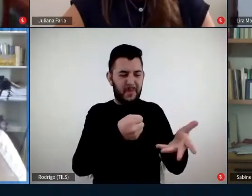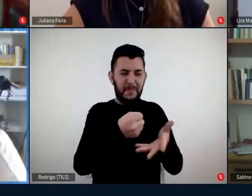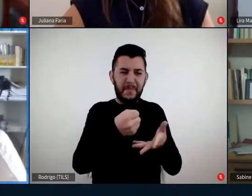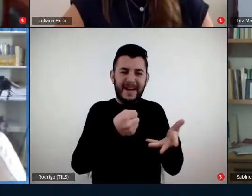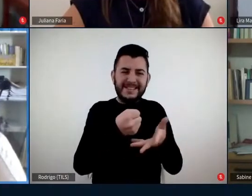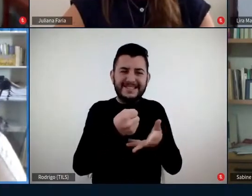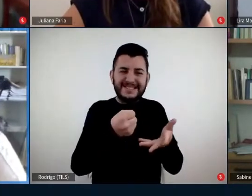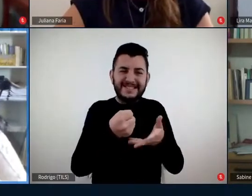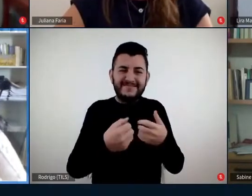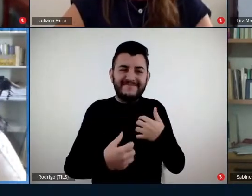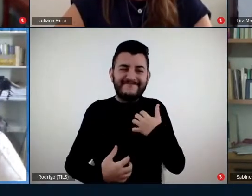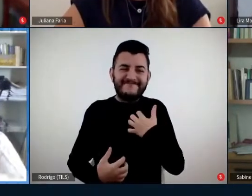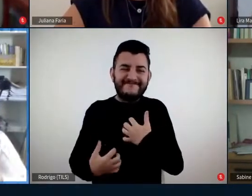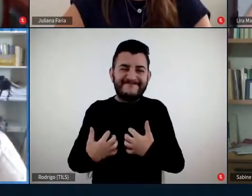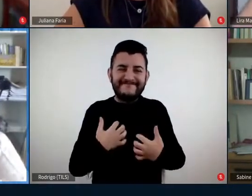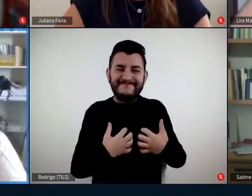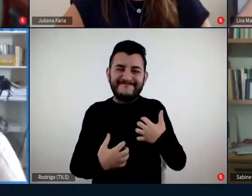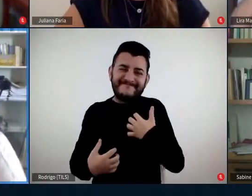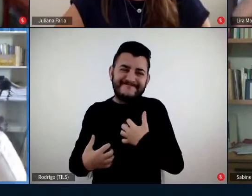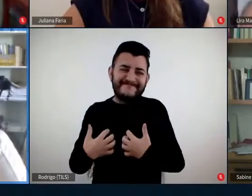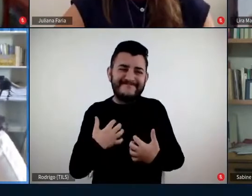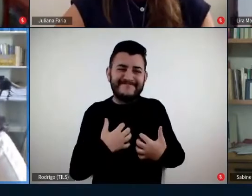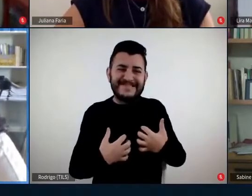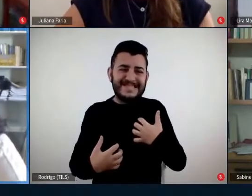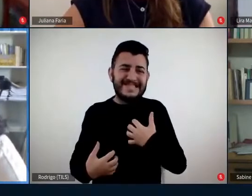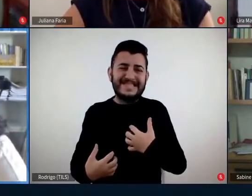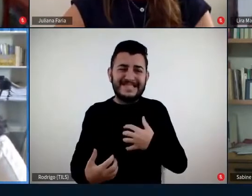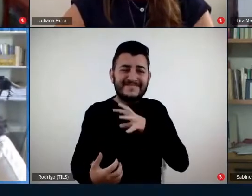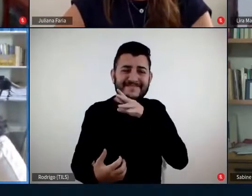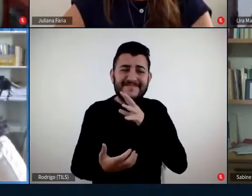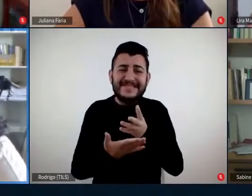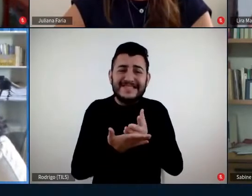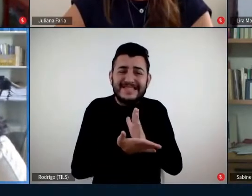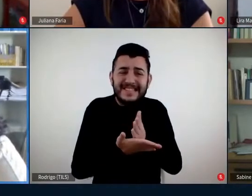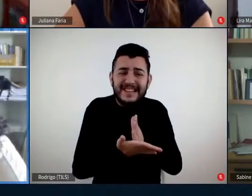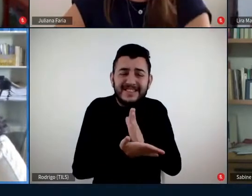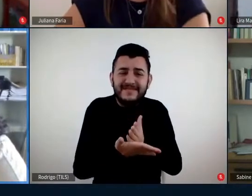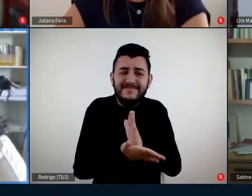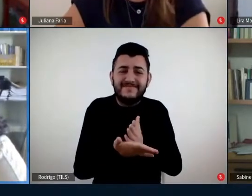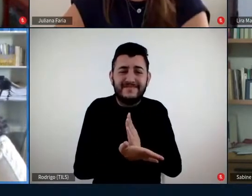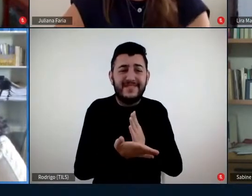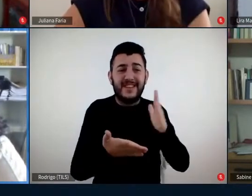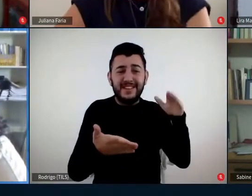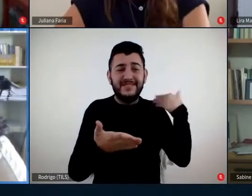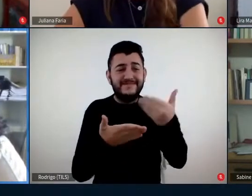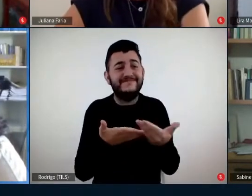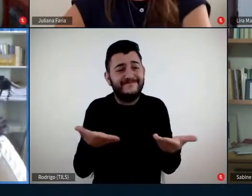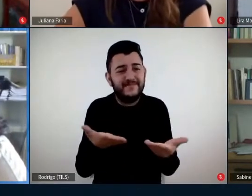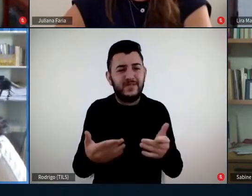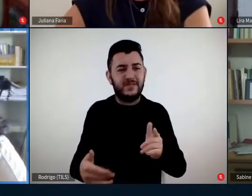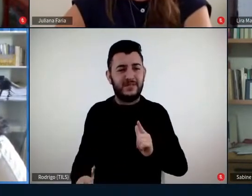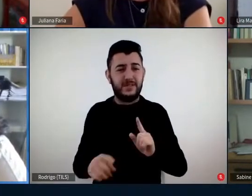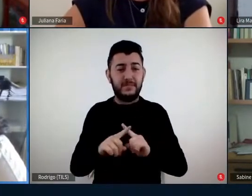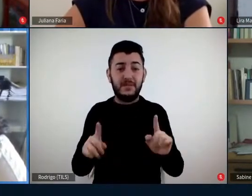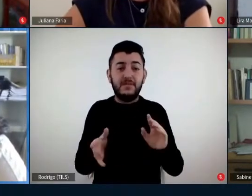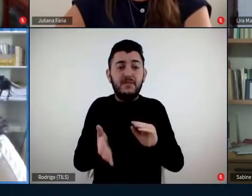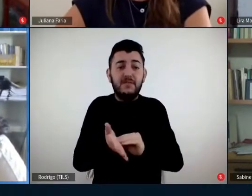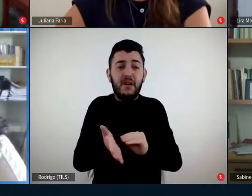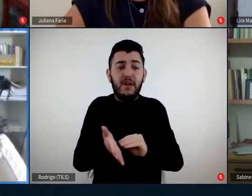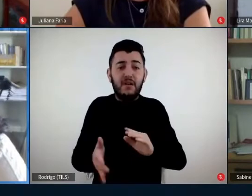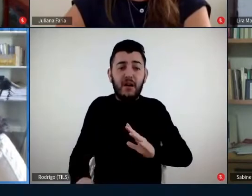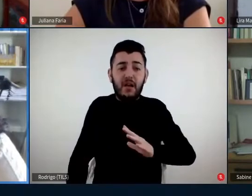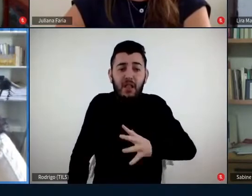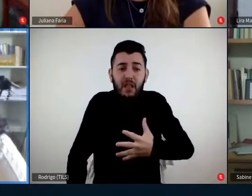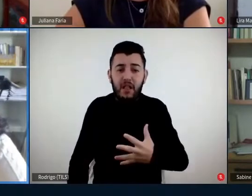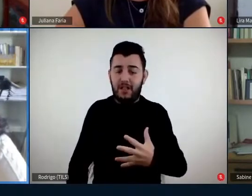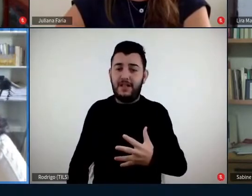coisa é chata, né? É uma coisa que perpetua, mas é porque ainda não se teve a coragem de